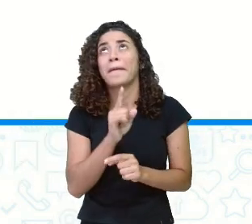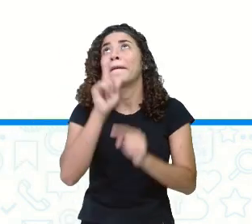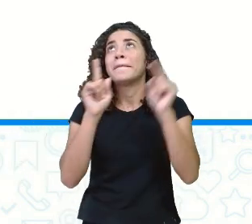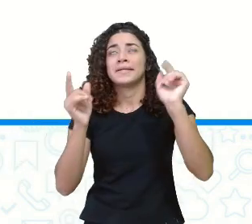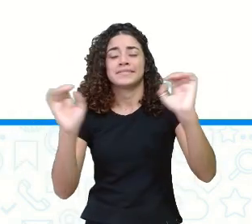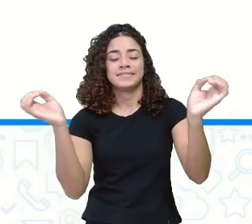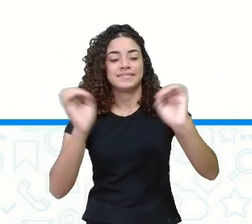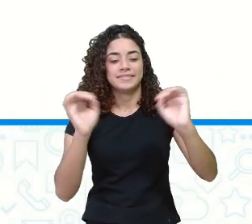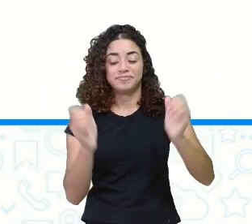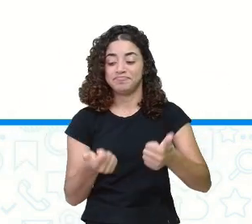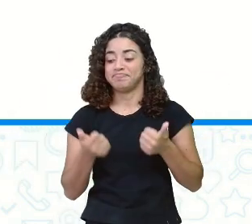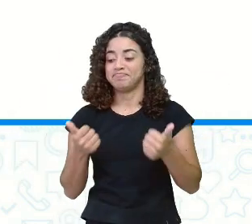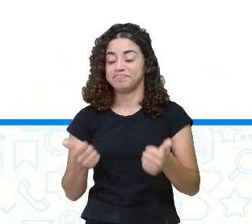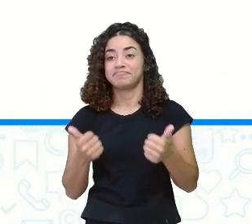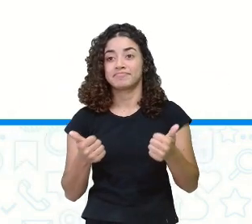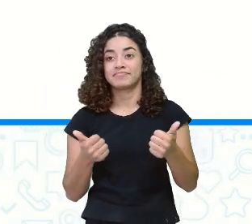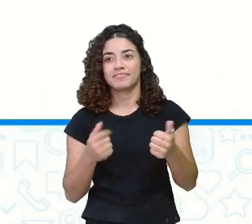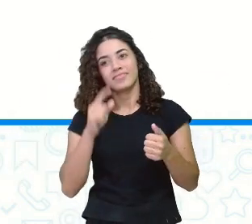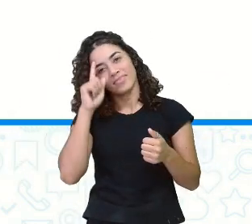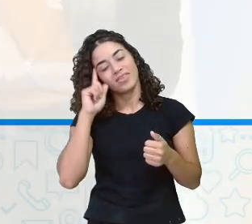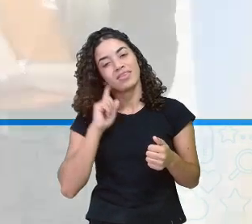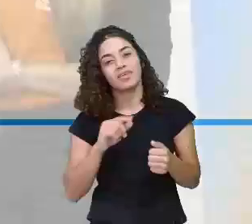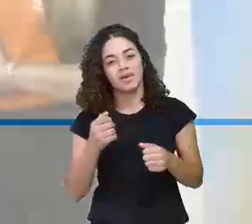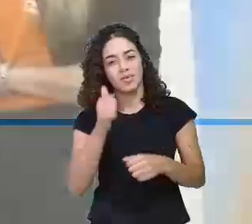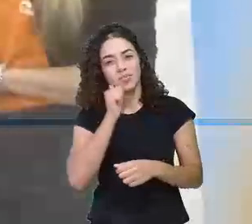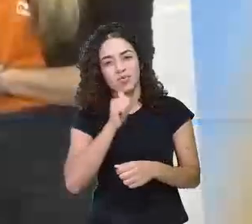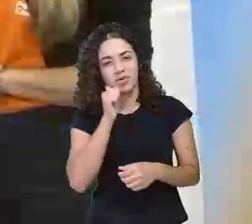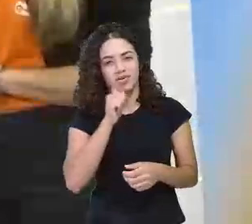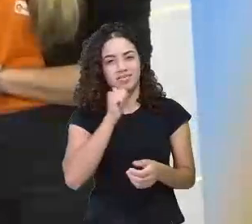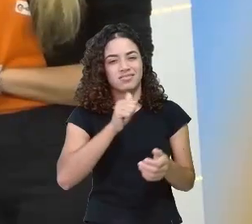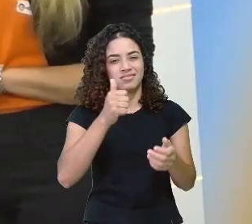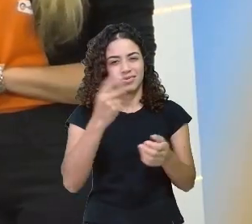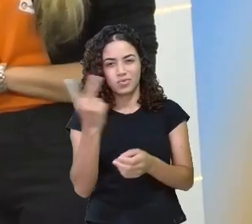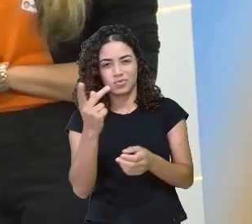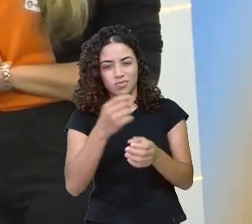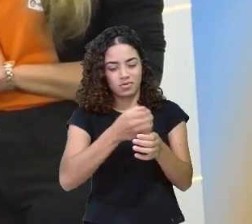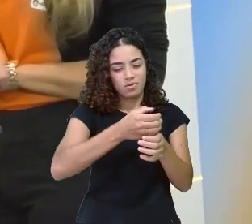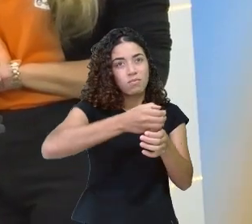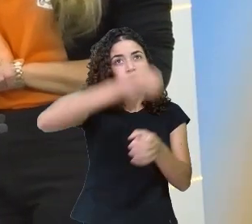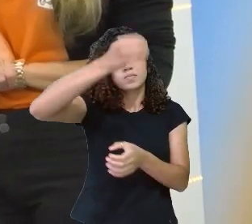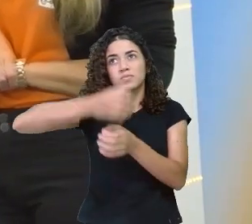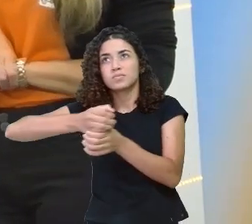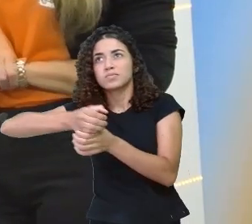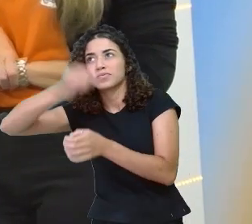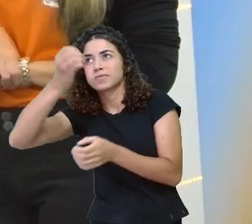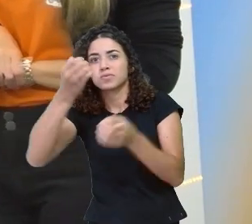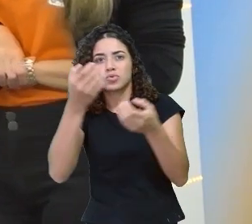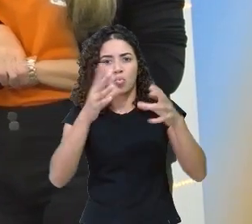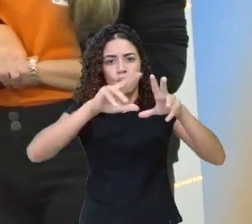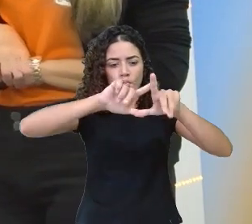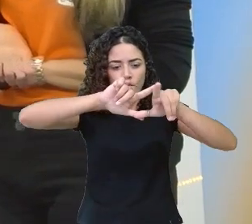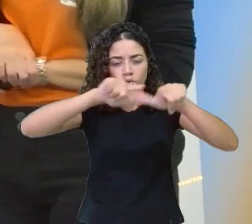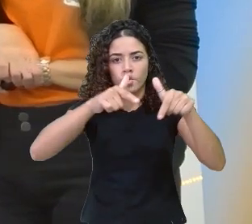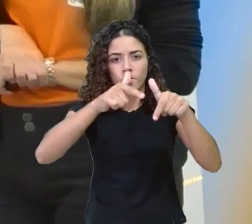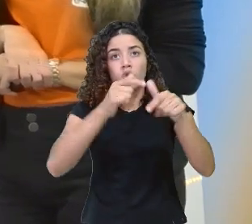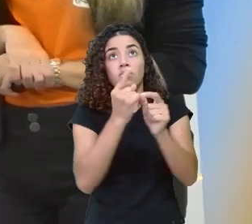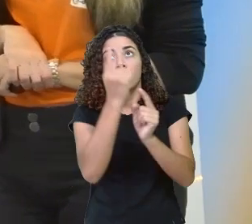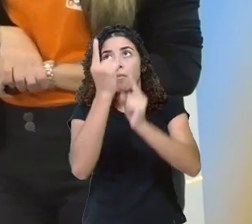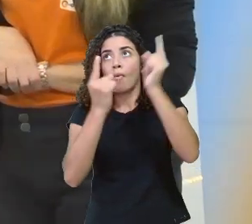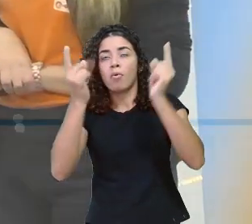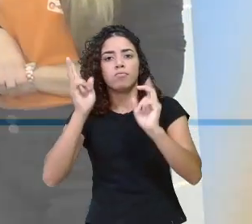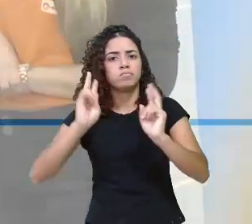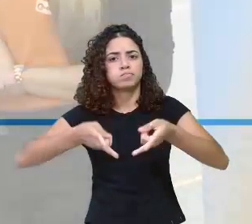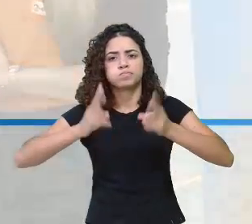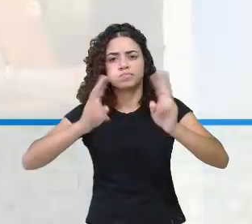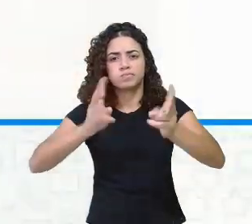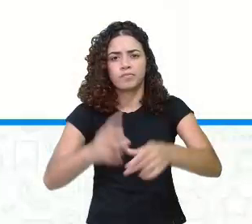furar. Os furos que as duas mulheres fizeram nunca mais foram fechados. Dizem que